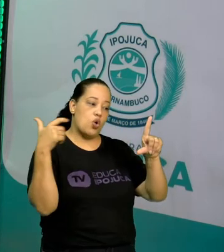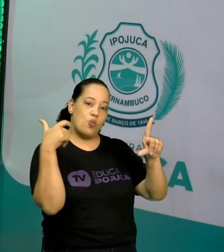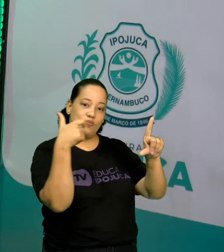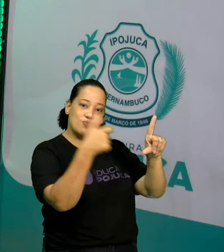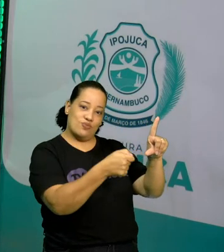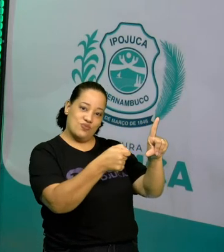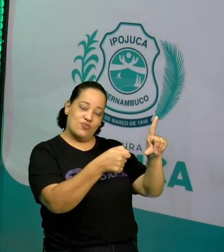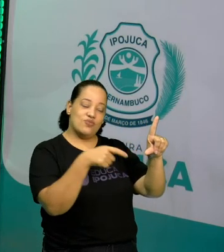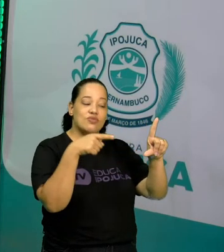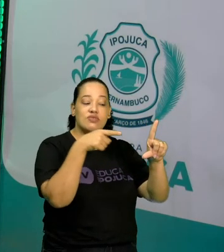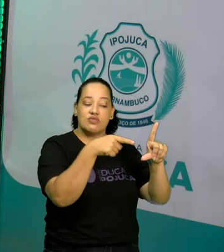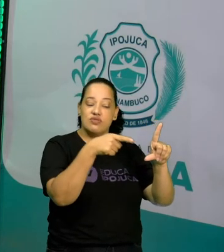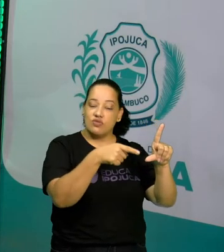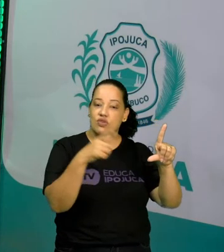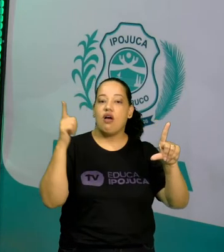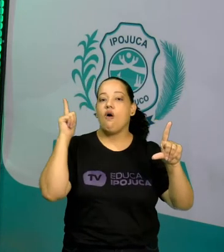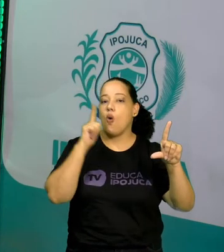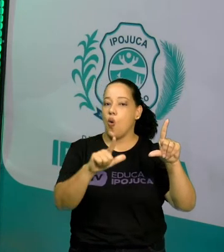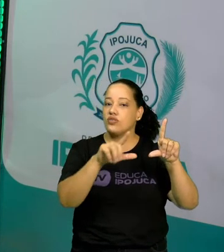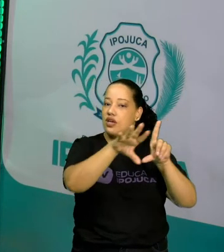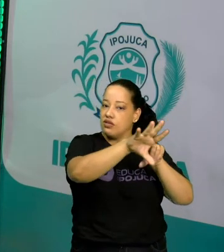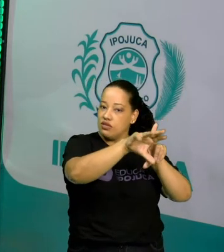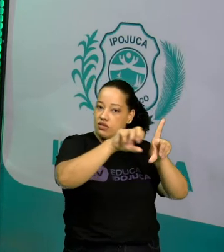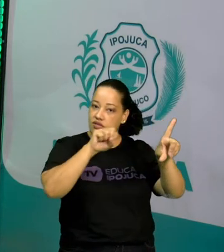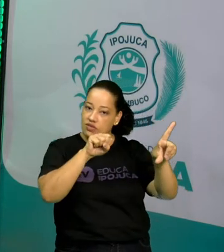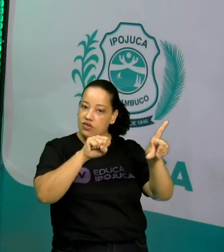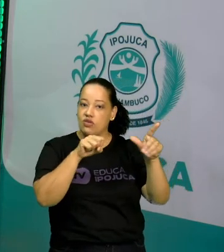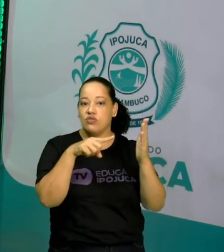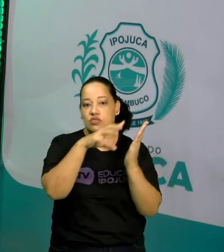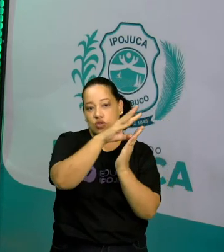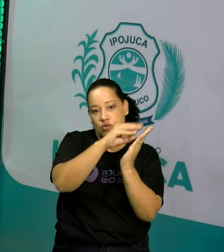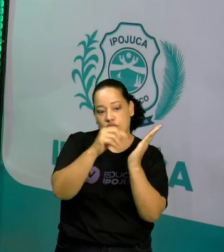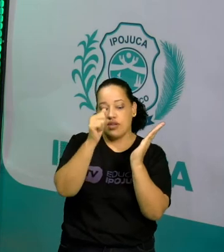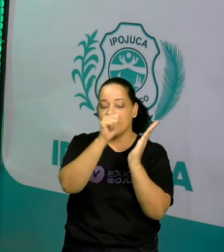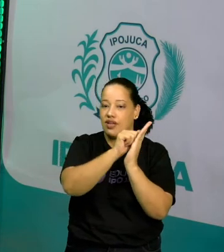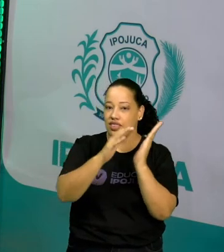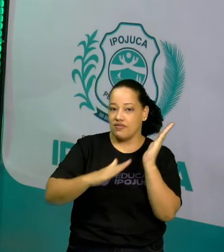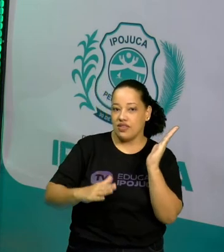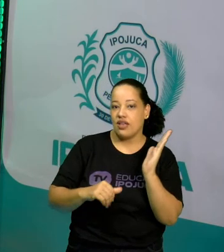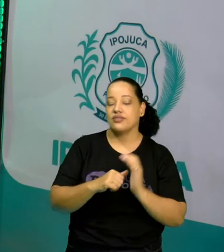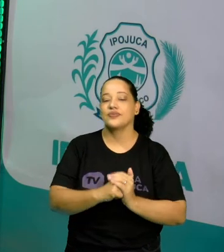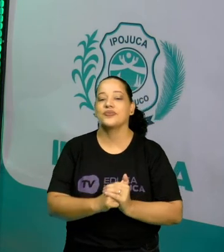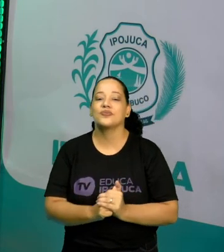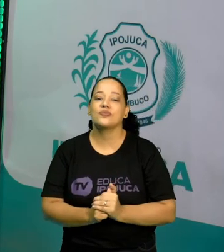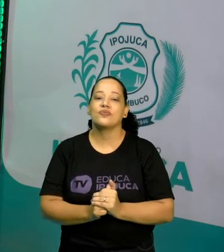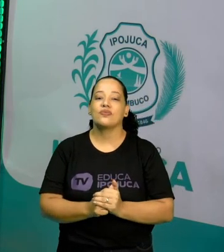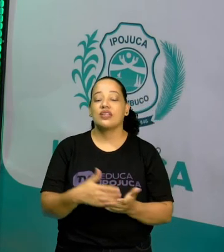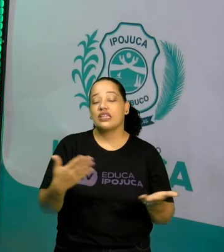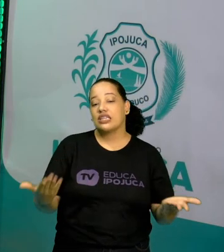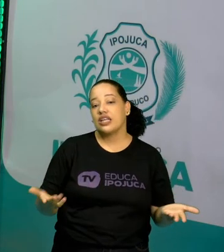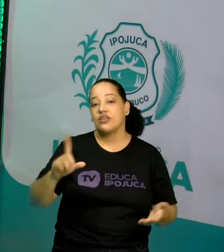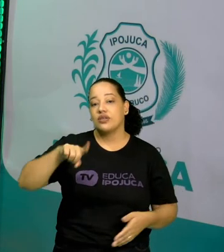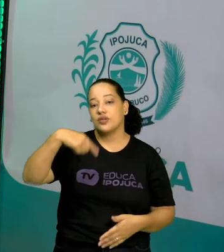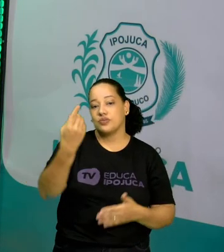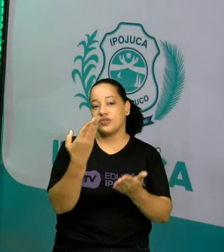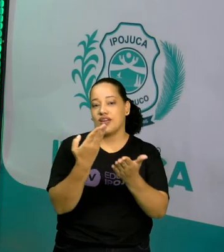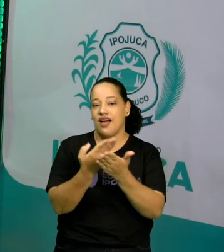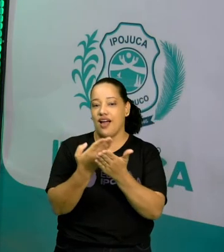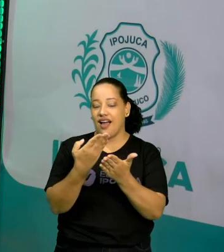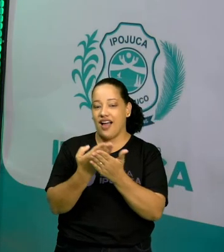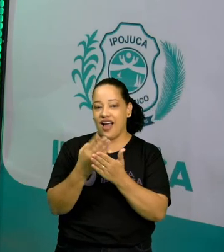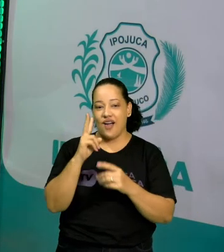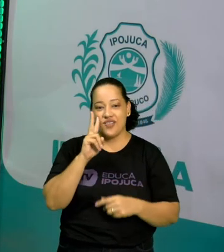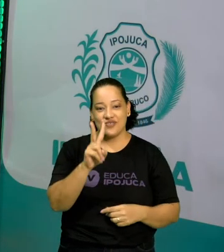e você vai conseguir esse probleminha na sua casa, tá bom? Então, nos veremos nas próximas